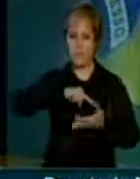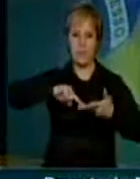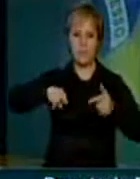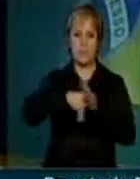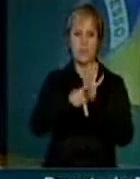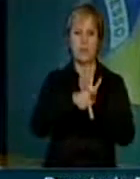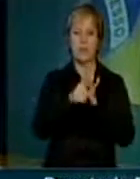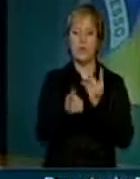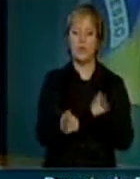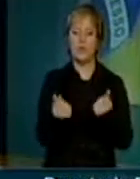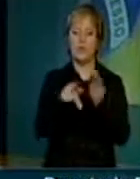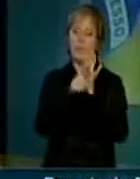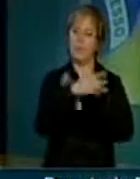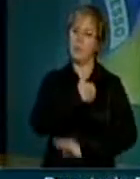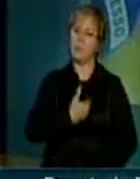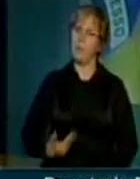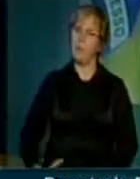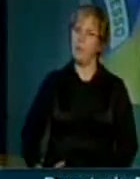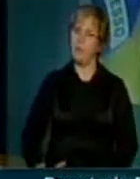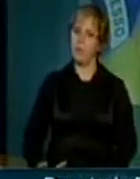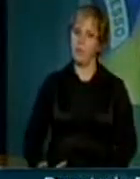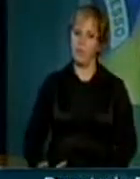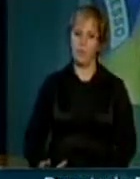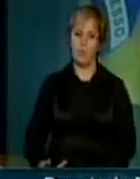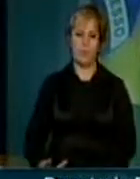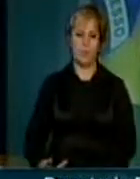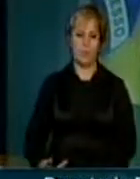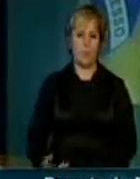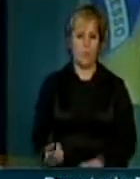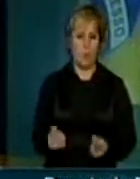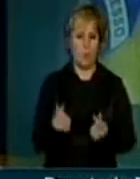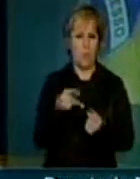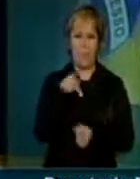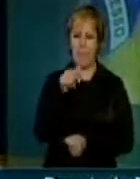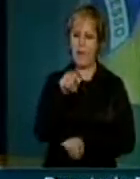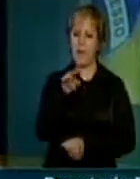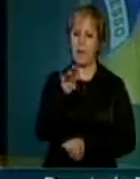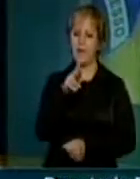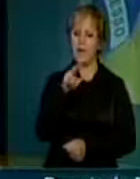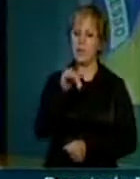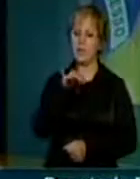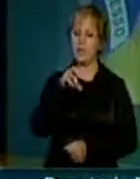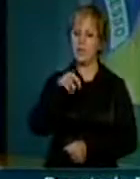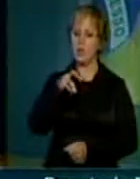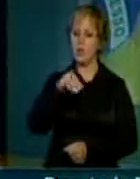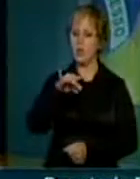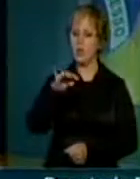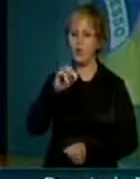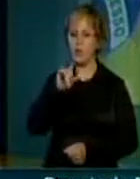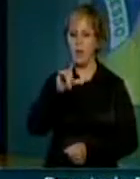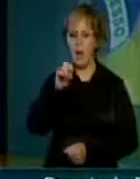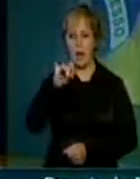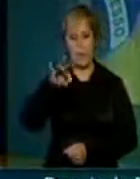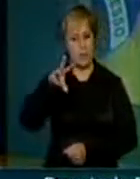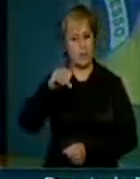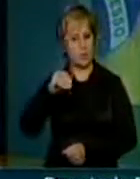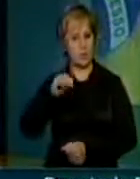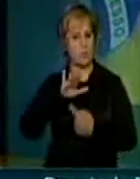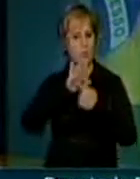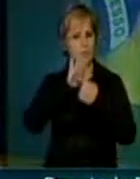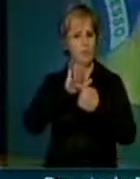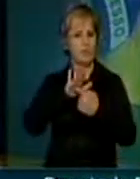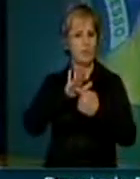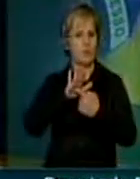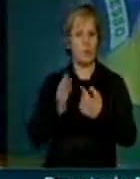dos recursos públicos. O patrimonialismo que caracterizou, ao tomar de conta do